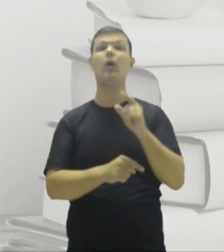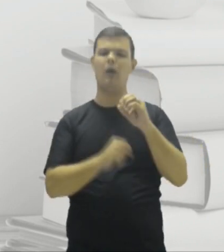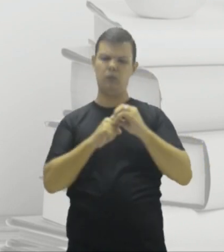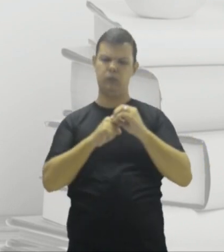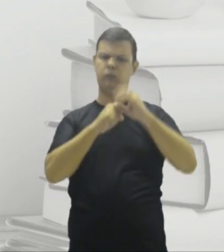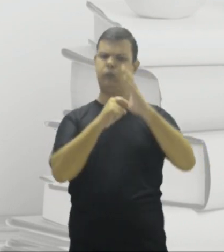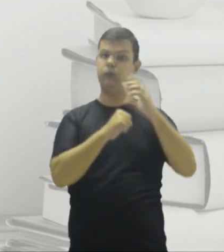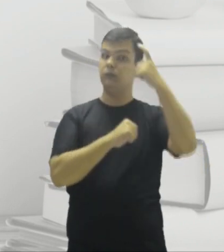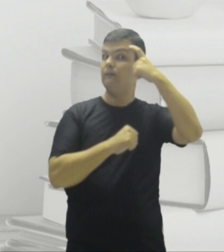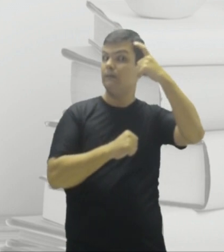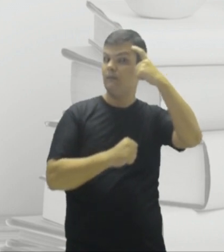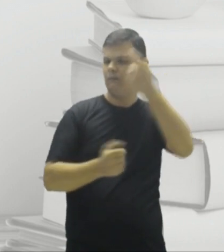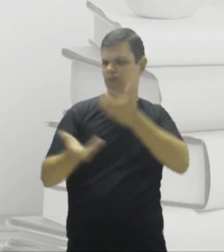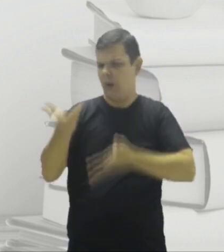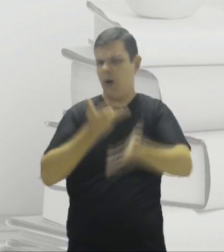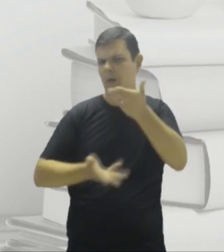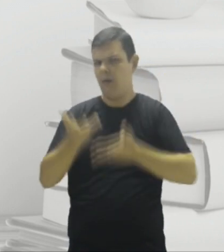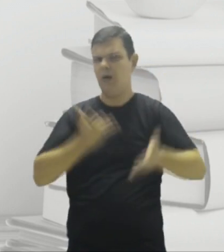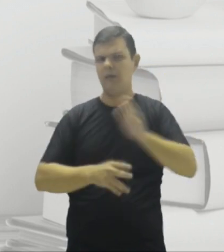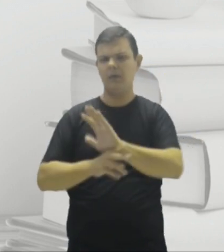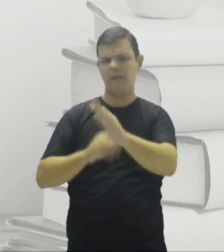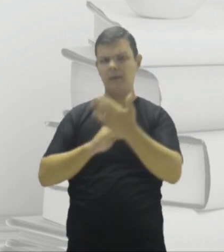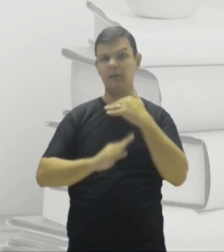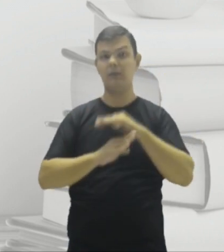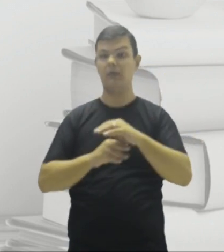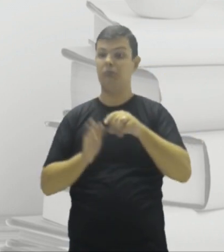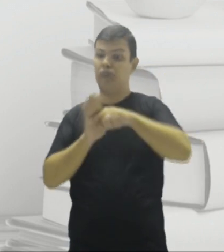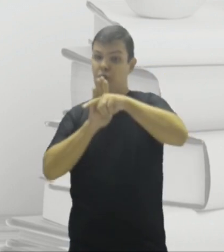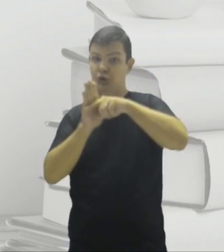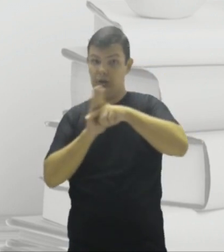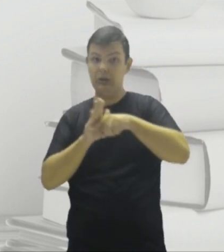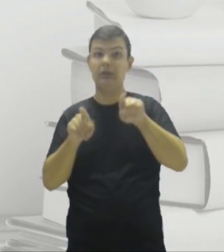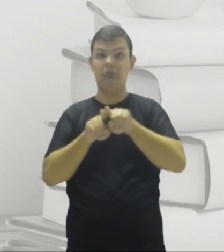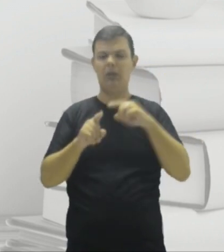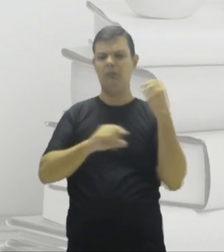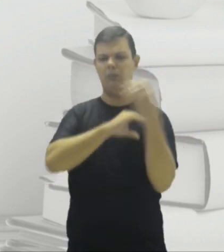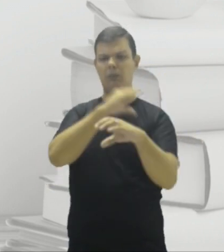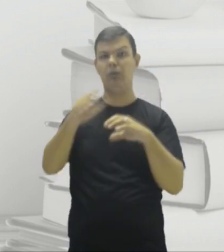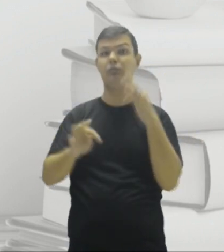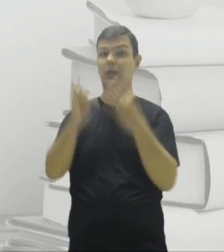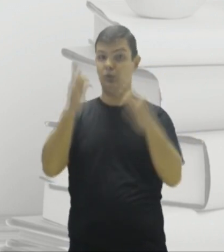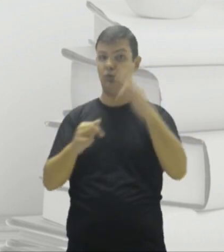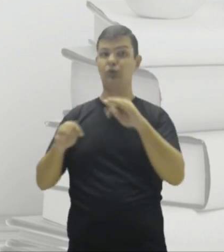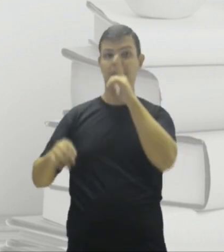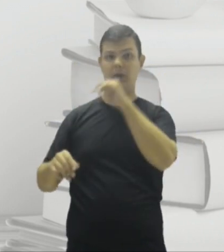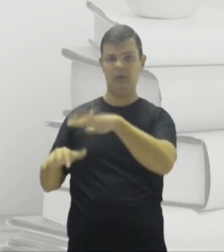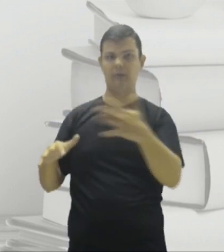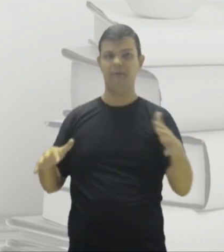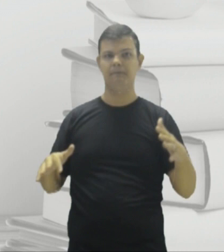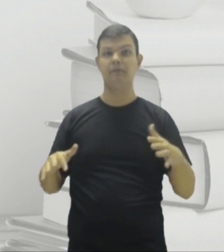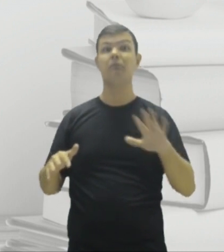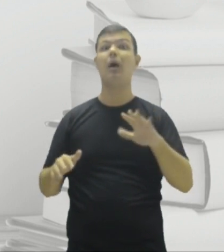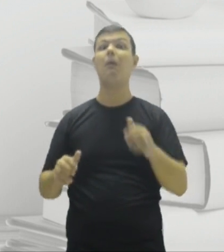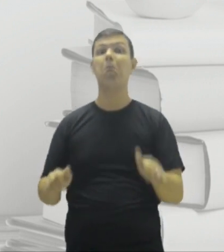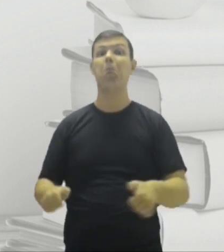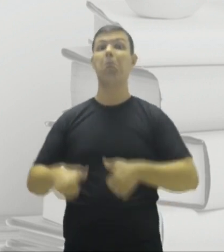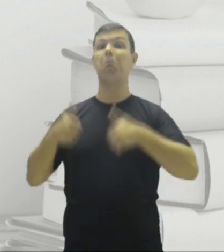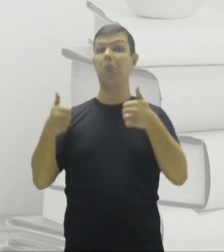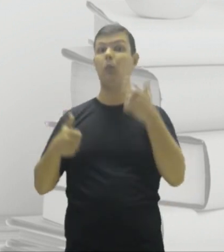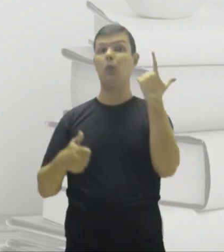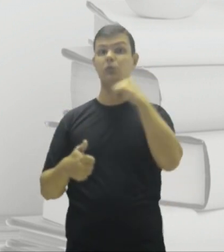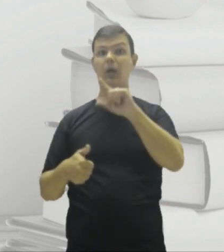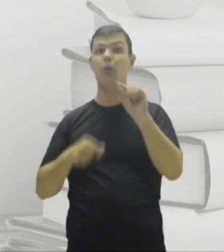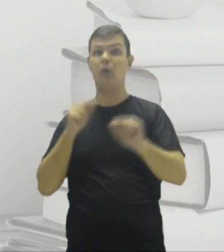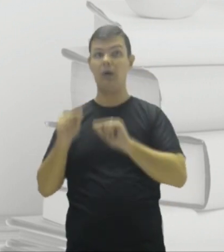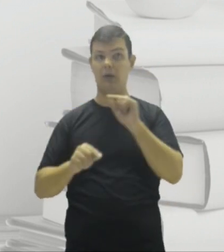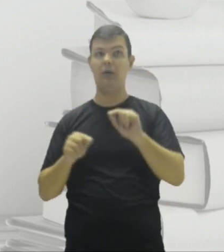conhecimento científico, o desenvolvimento de capacidades de pesquisa e transferência de tecnologia marinha. O sucesso na conservação dos oceanos